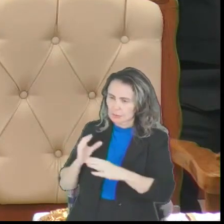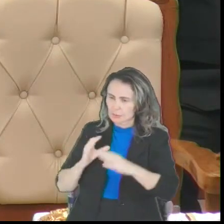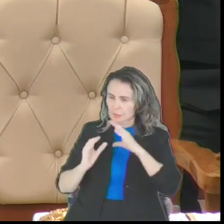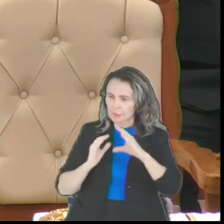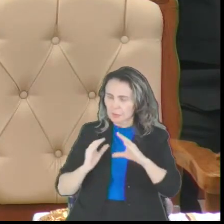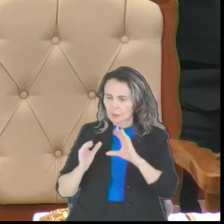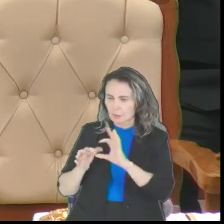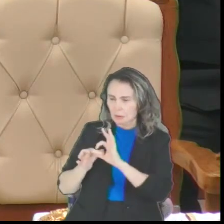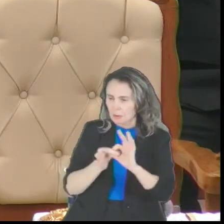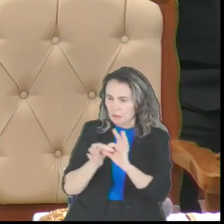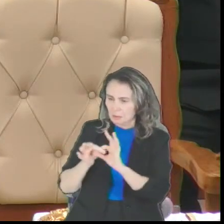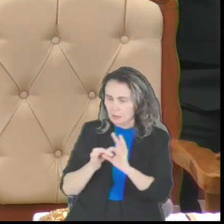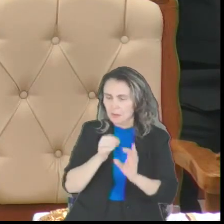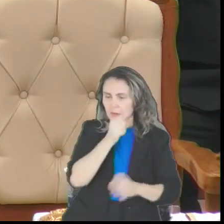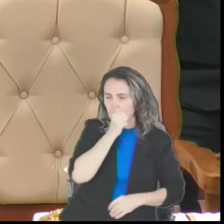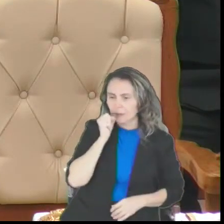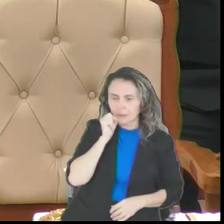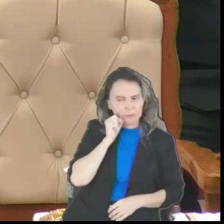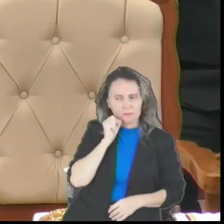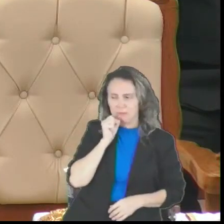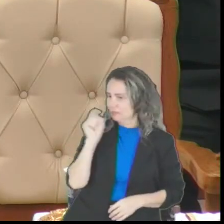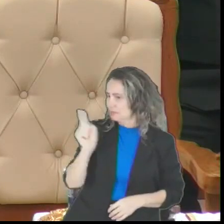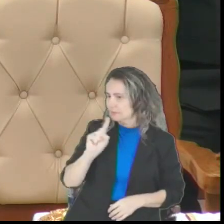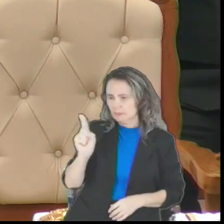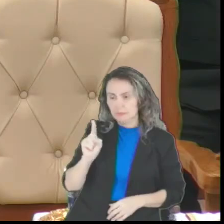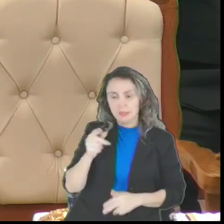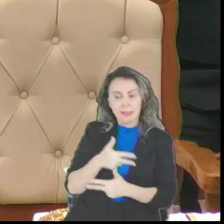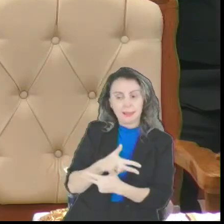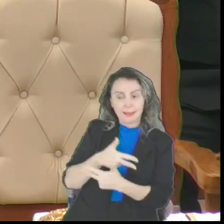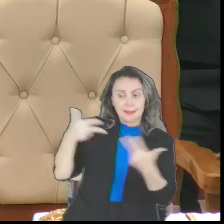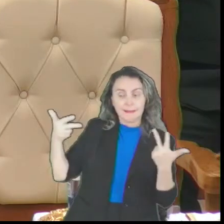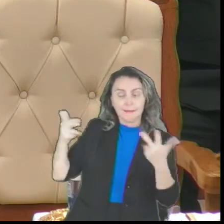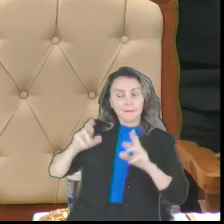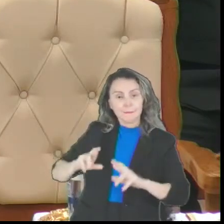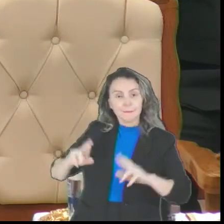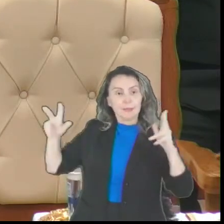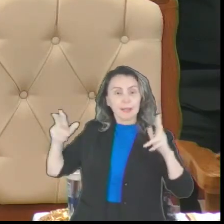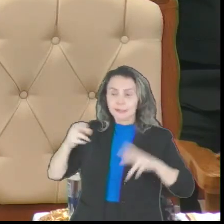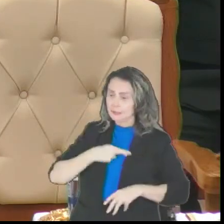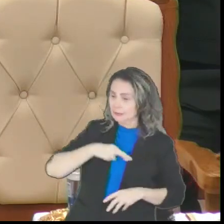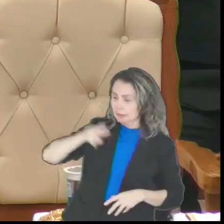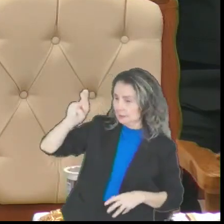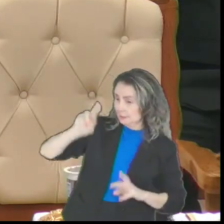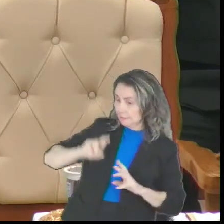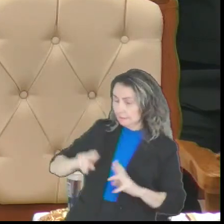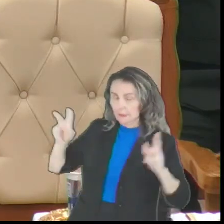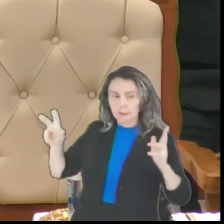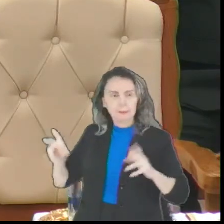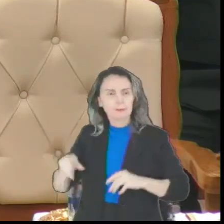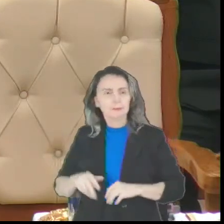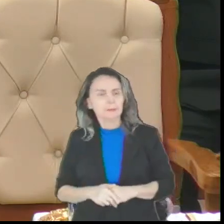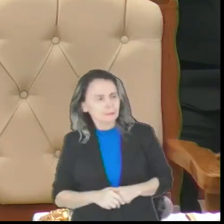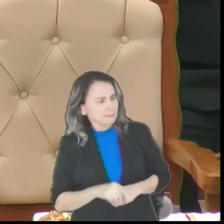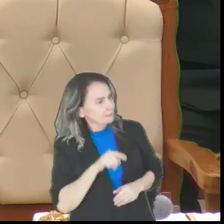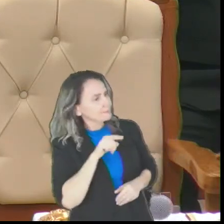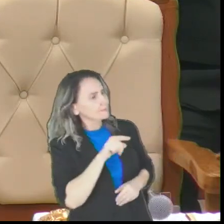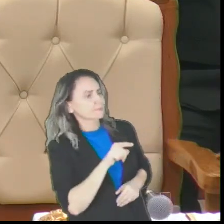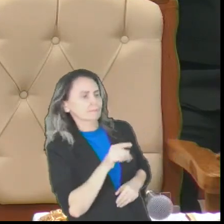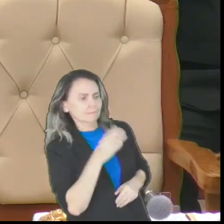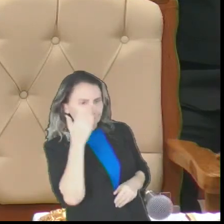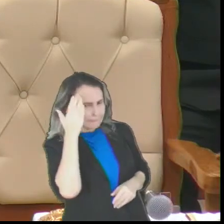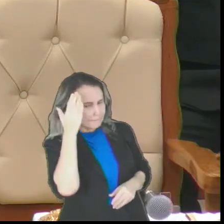de etnias, de religião. Jesus disse: se você soubesse quem é que está te